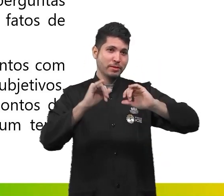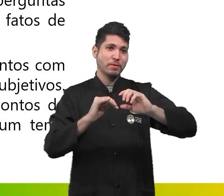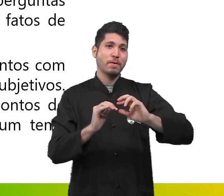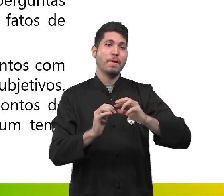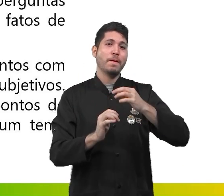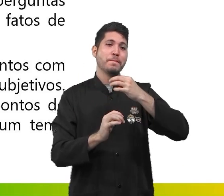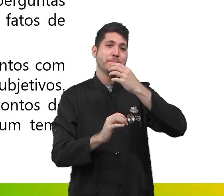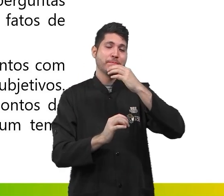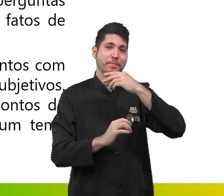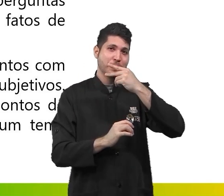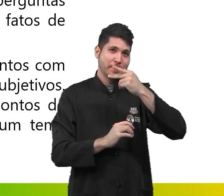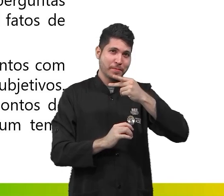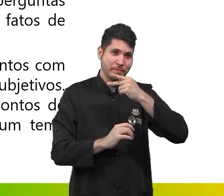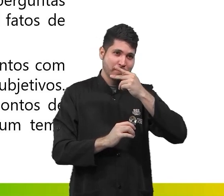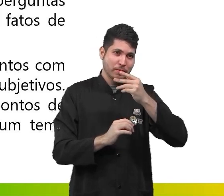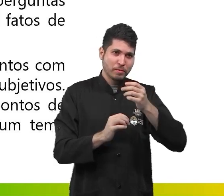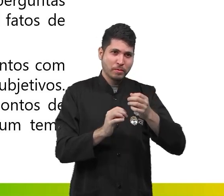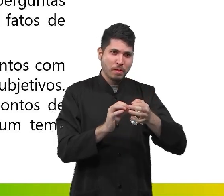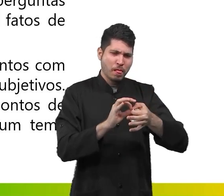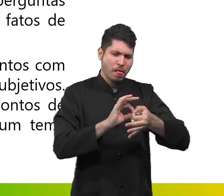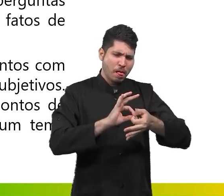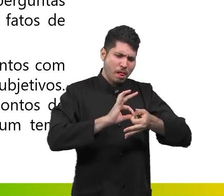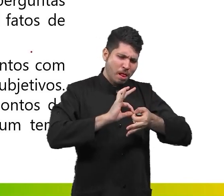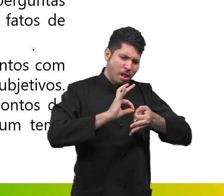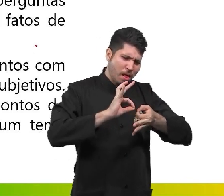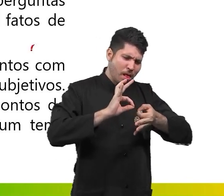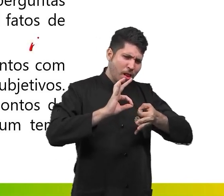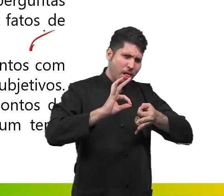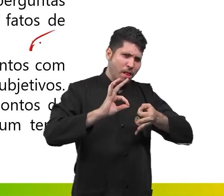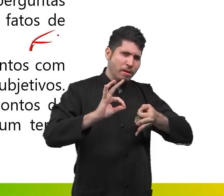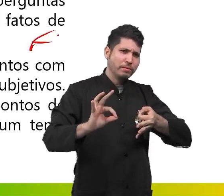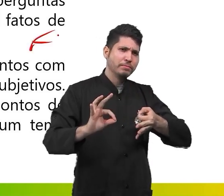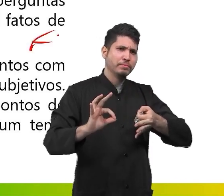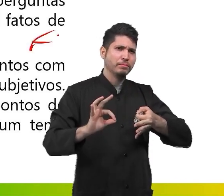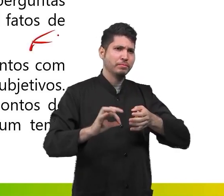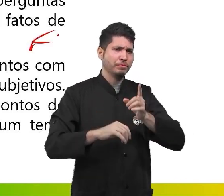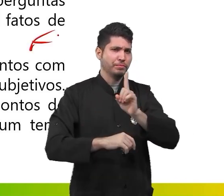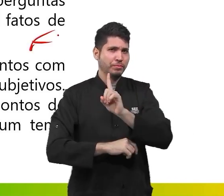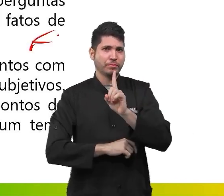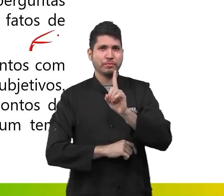também essa daqui. Então a gente passa um F aqui nela.